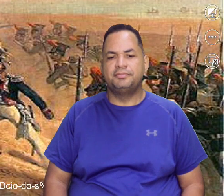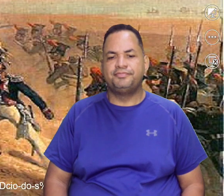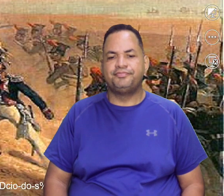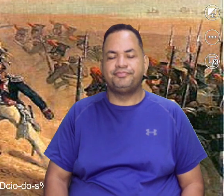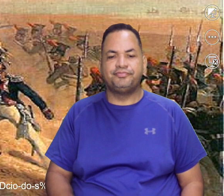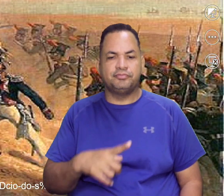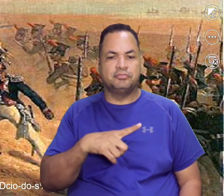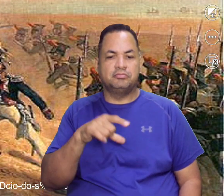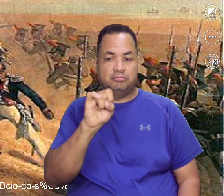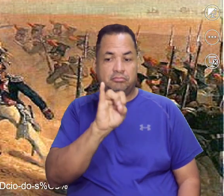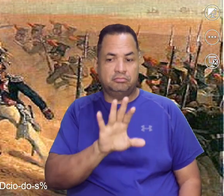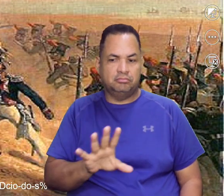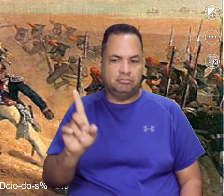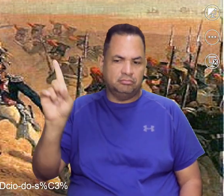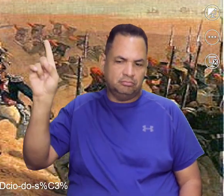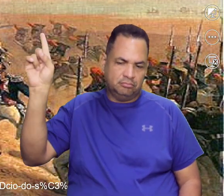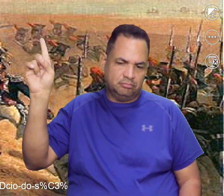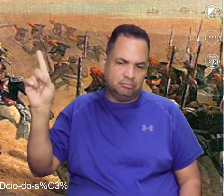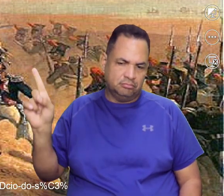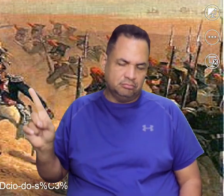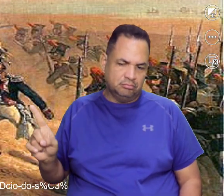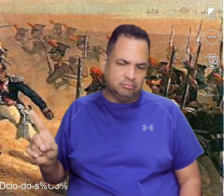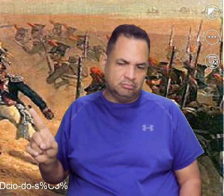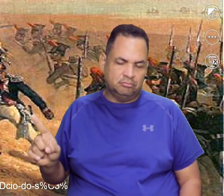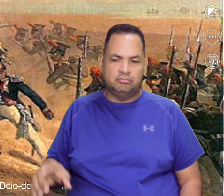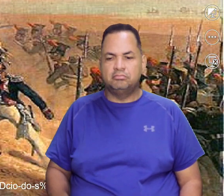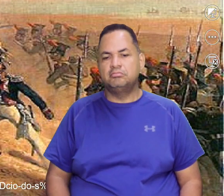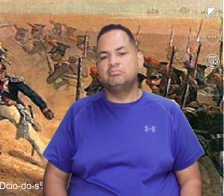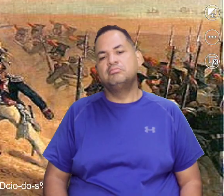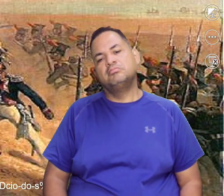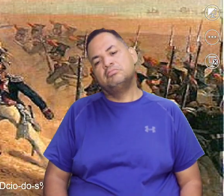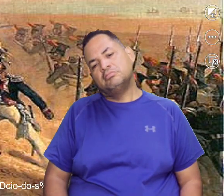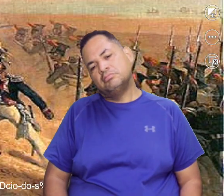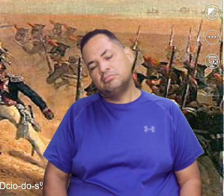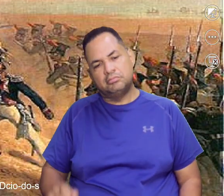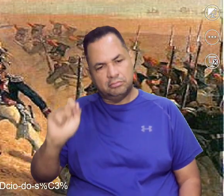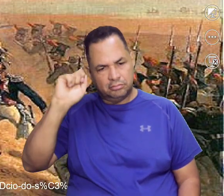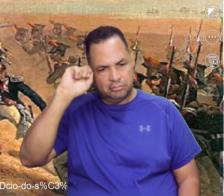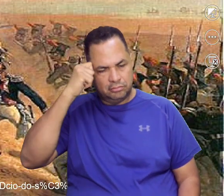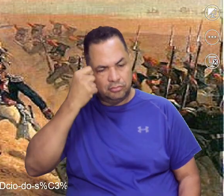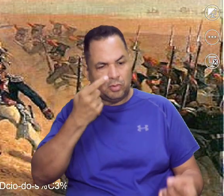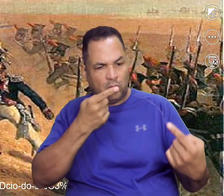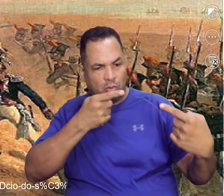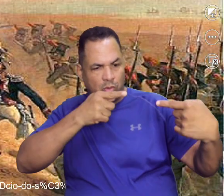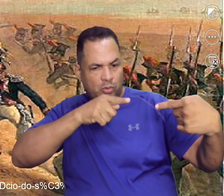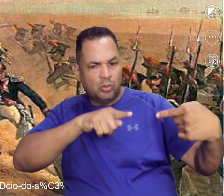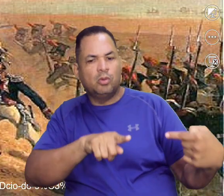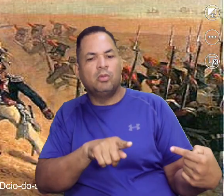Nós temos aqui uma imagem de africanos contra